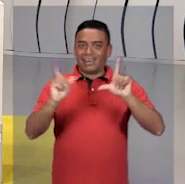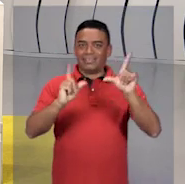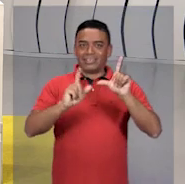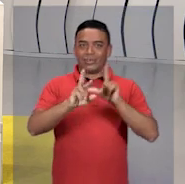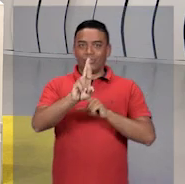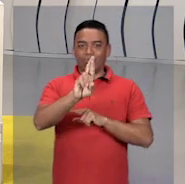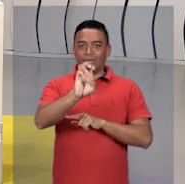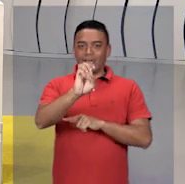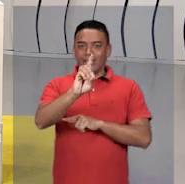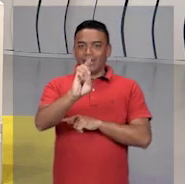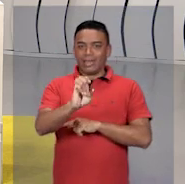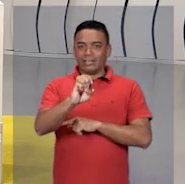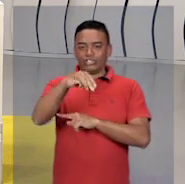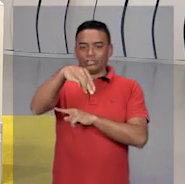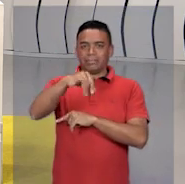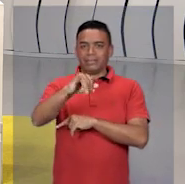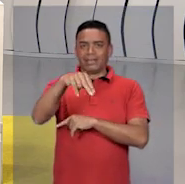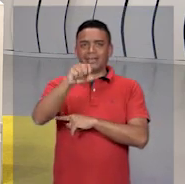uma